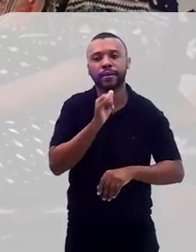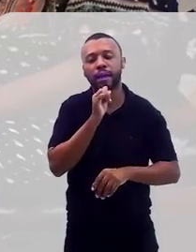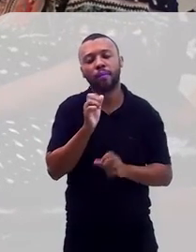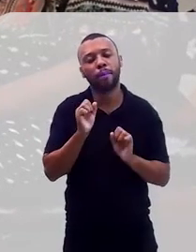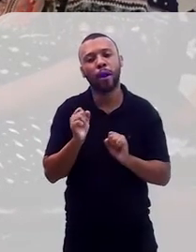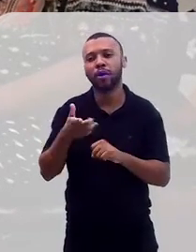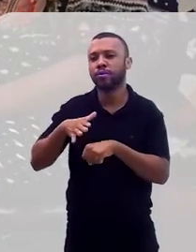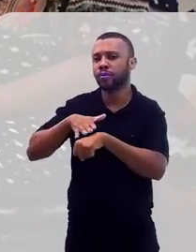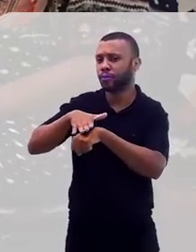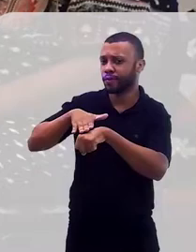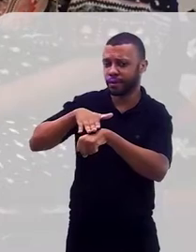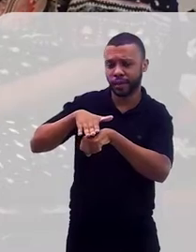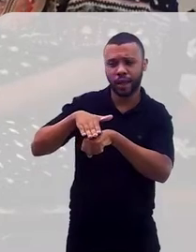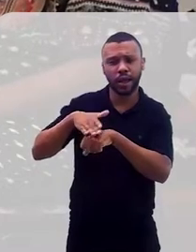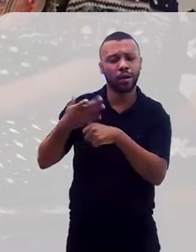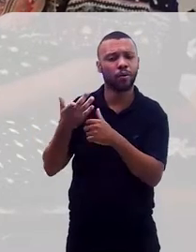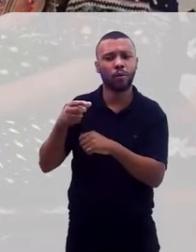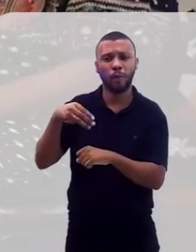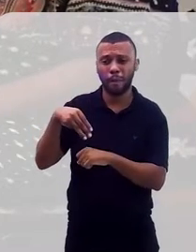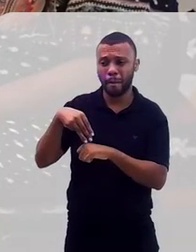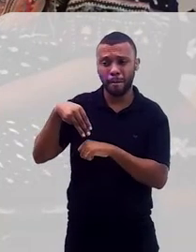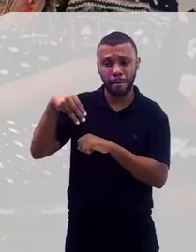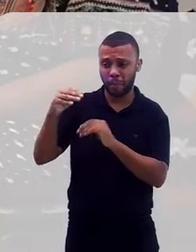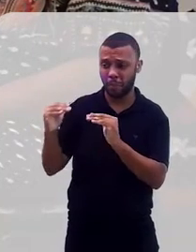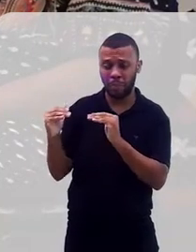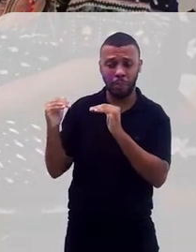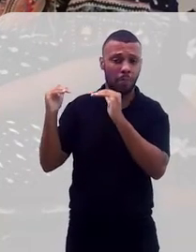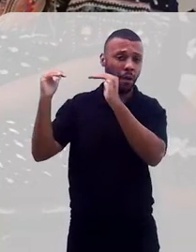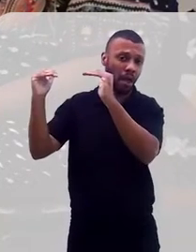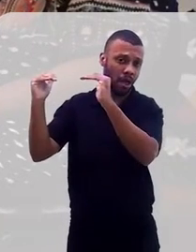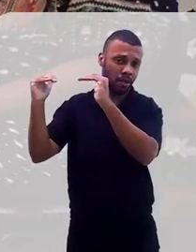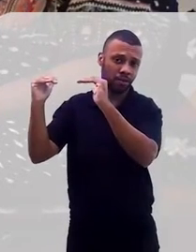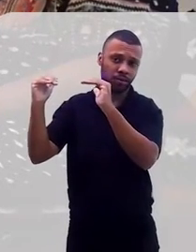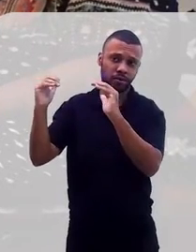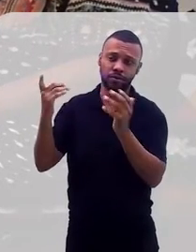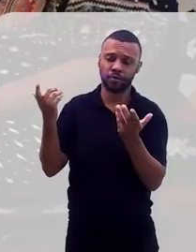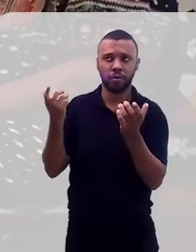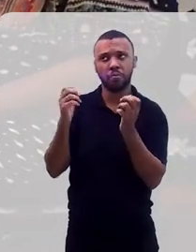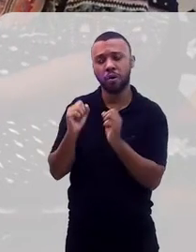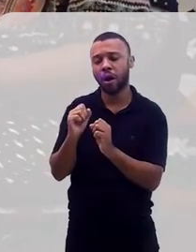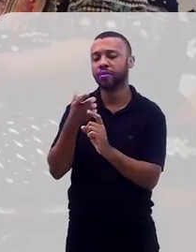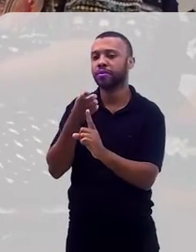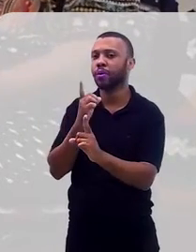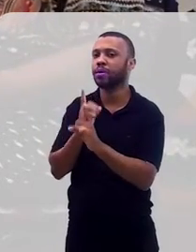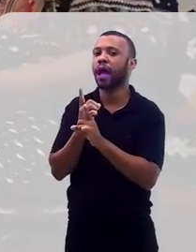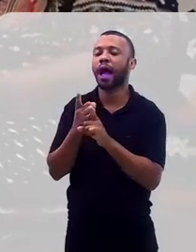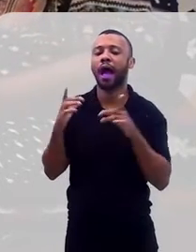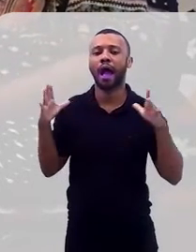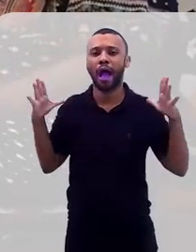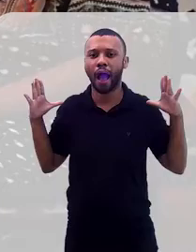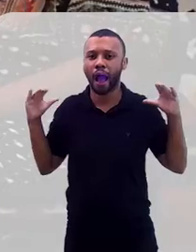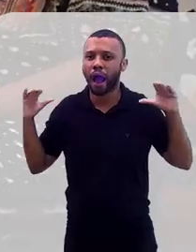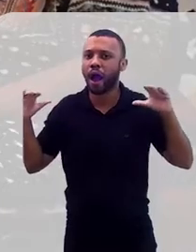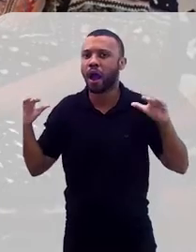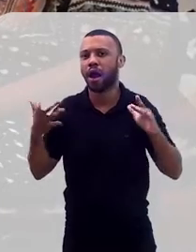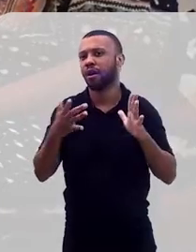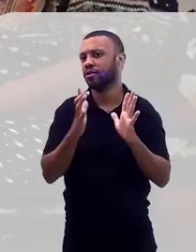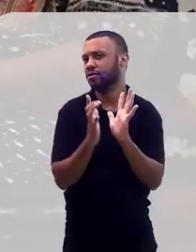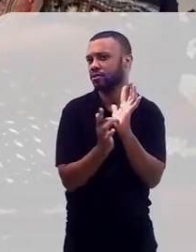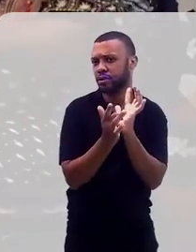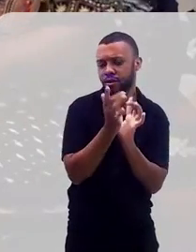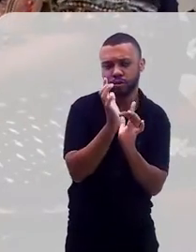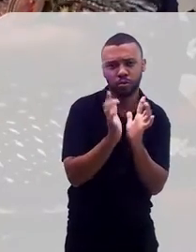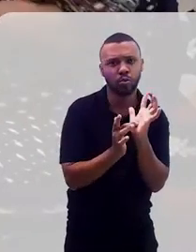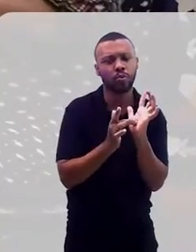exemplo eu posso falar com o mestre eh do mundo superior né então eu posso ter acesso a anjos posso